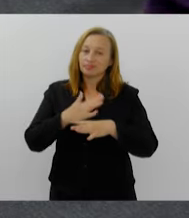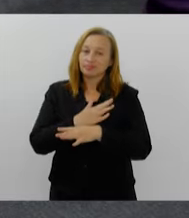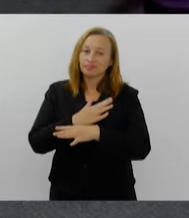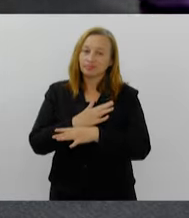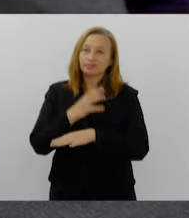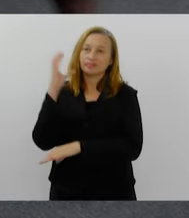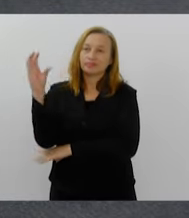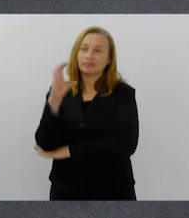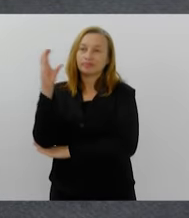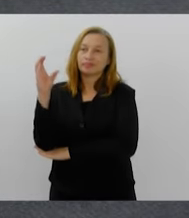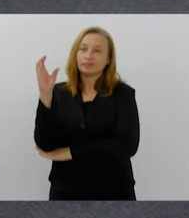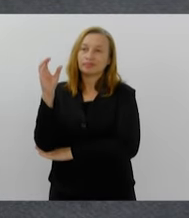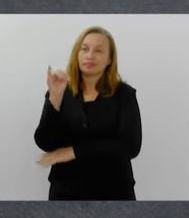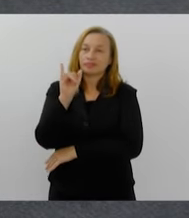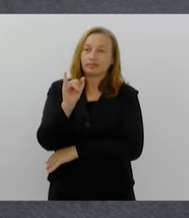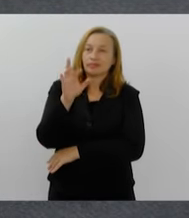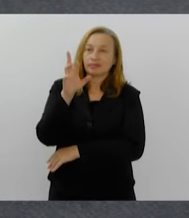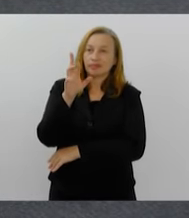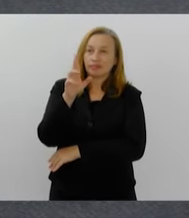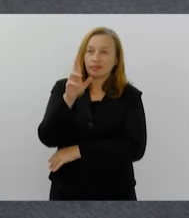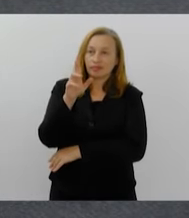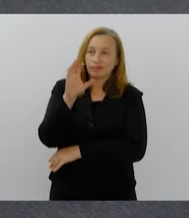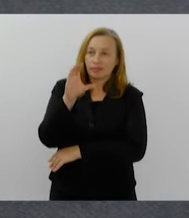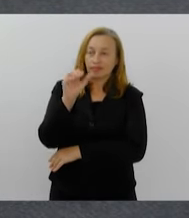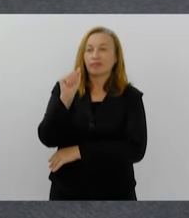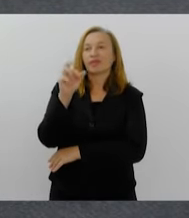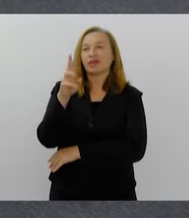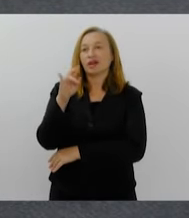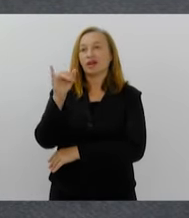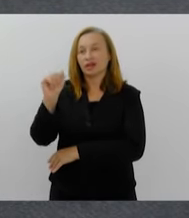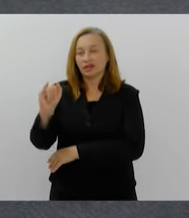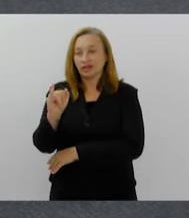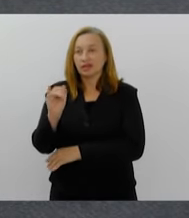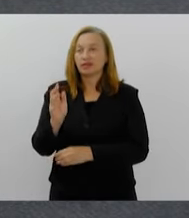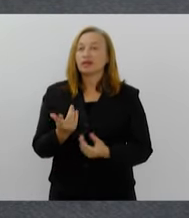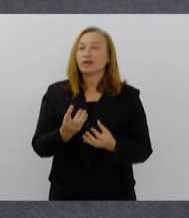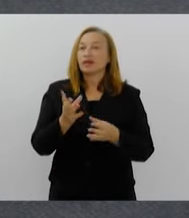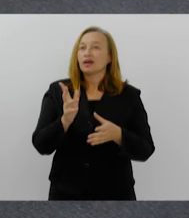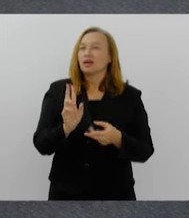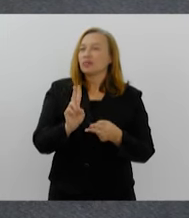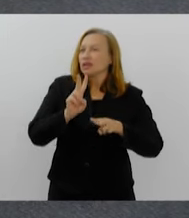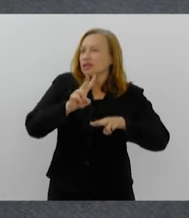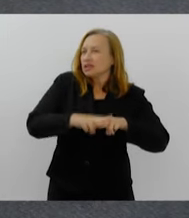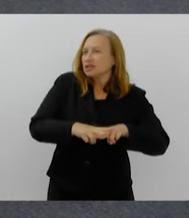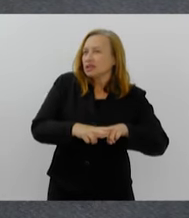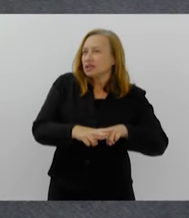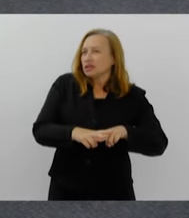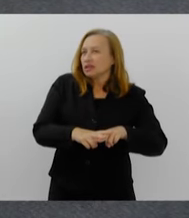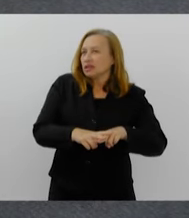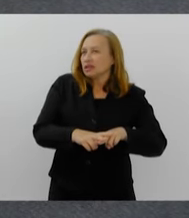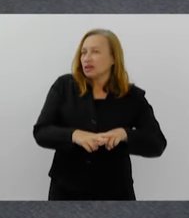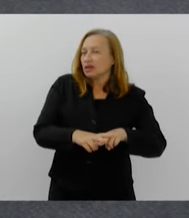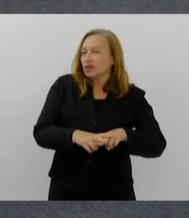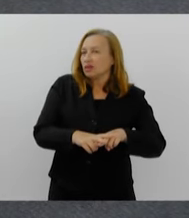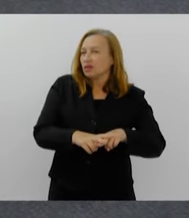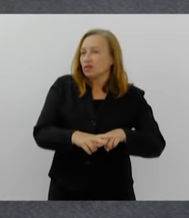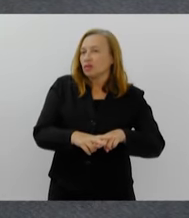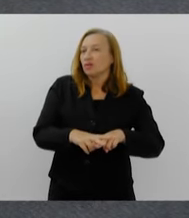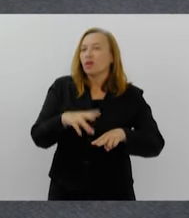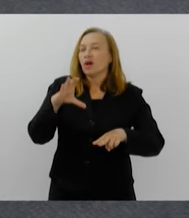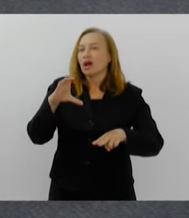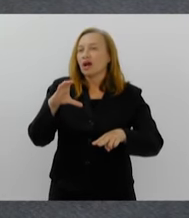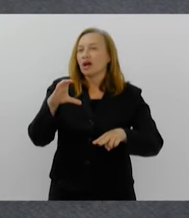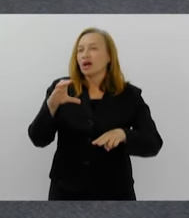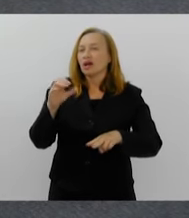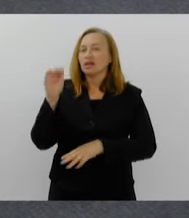Niterói, Icaraí, apreendeu do candidato adversário, né, duas pessoas dentro de uma